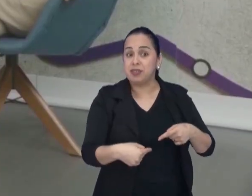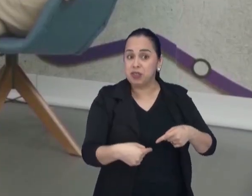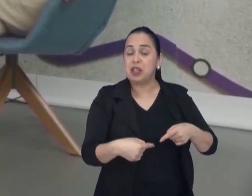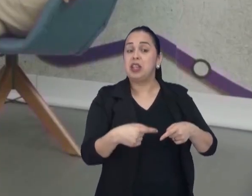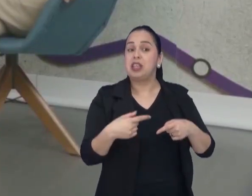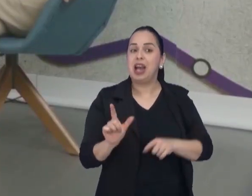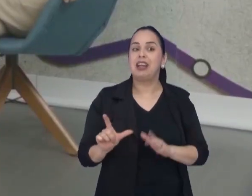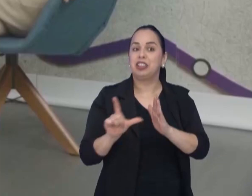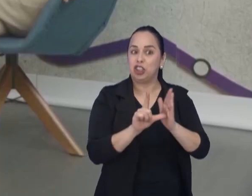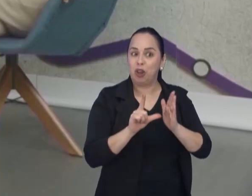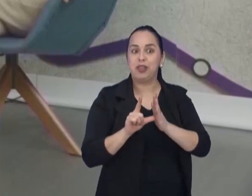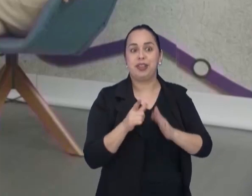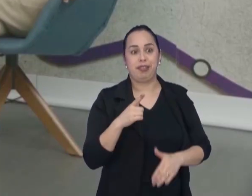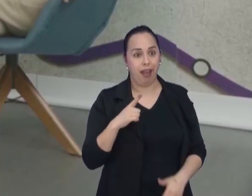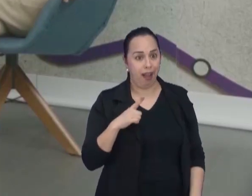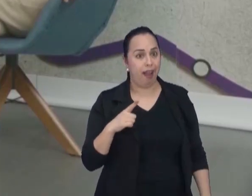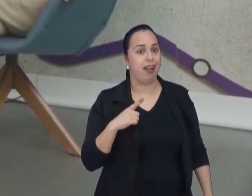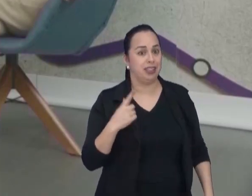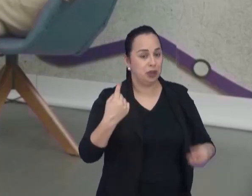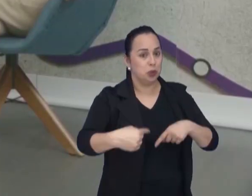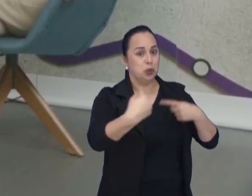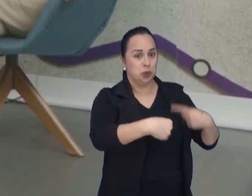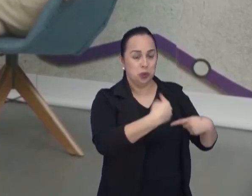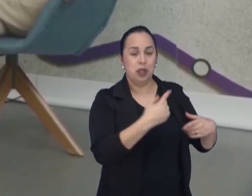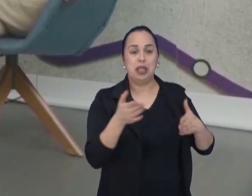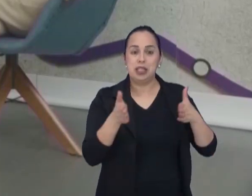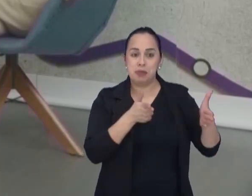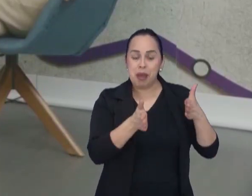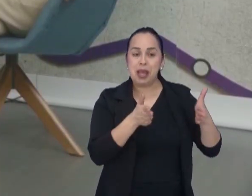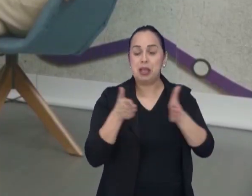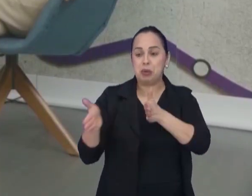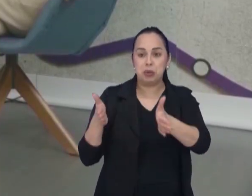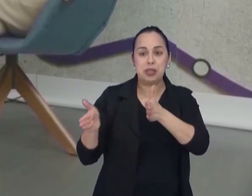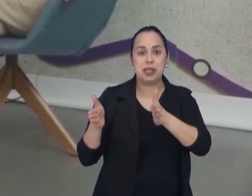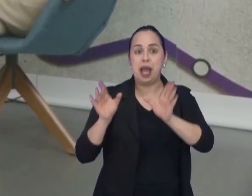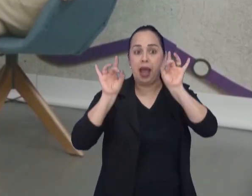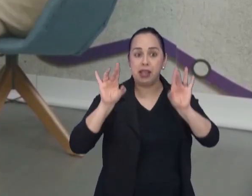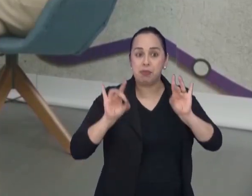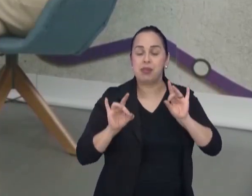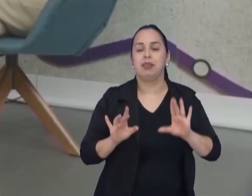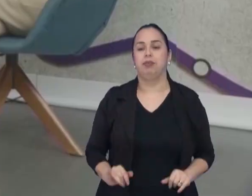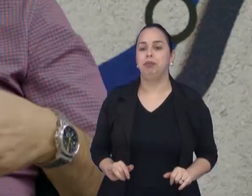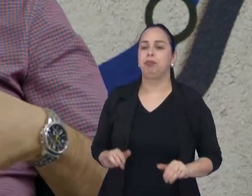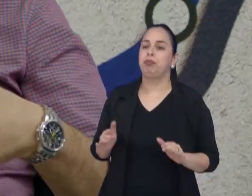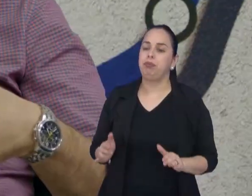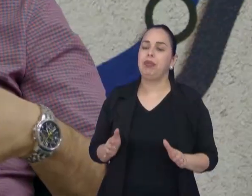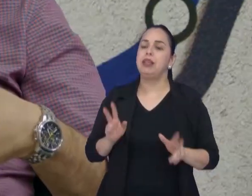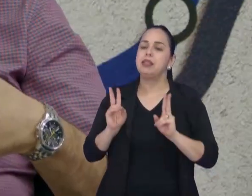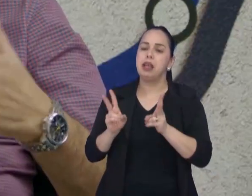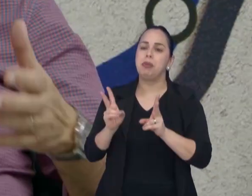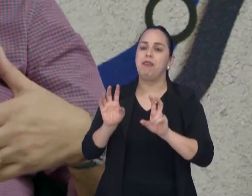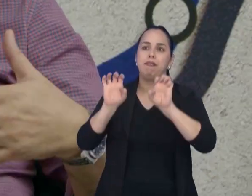os comerciantes acabam enfrentando durante dessas épocas sazonais, né? Sim, verdade. Como trocam muitas as festas,